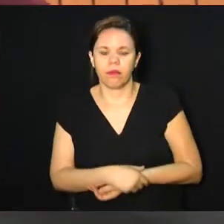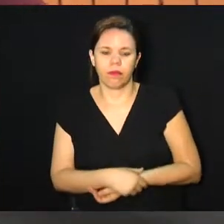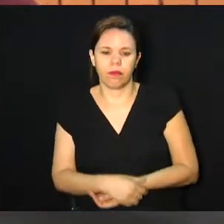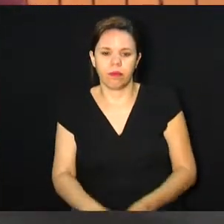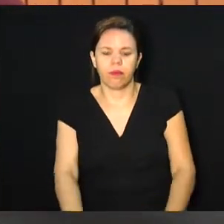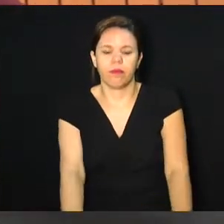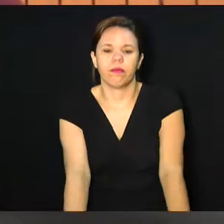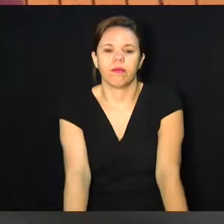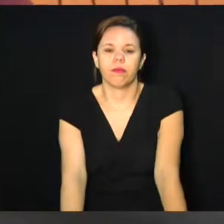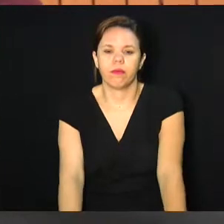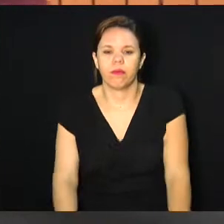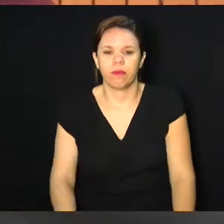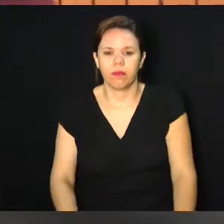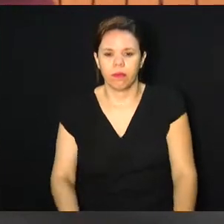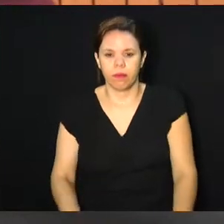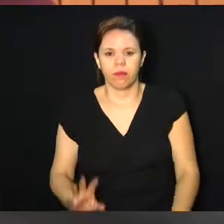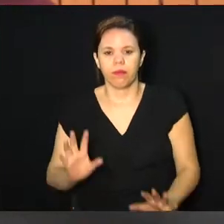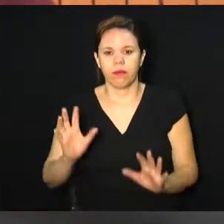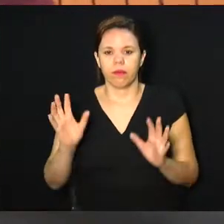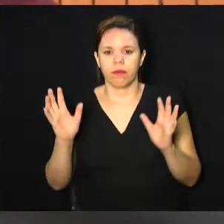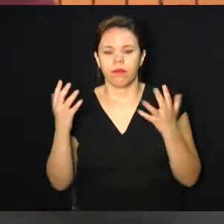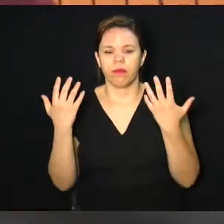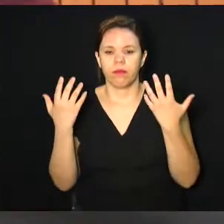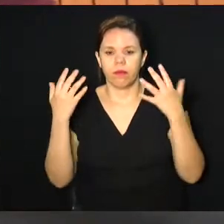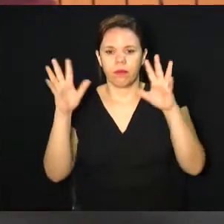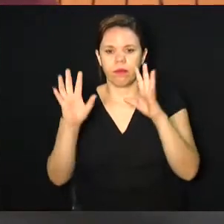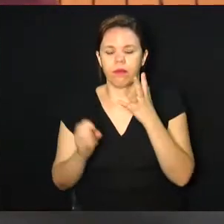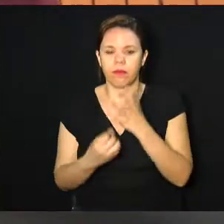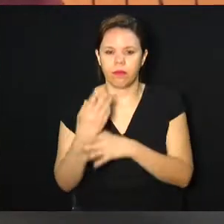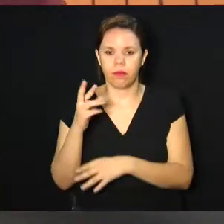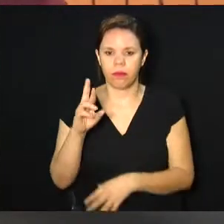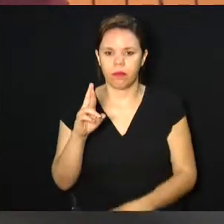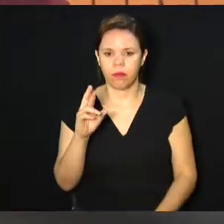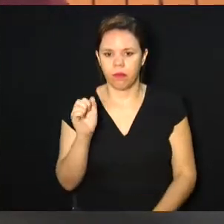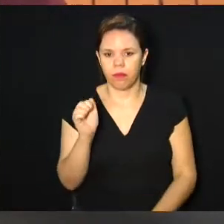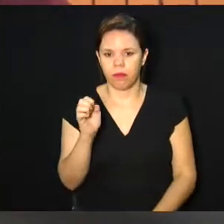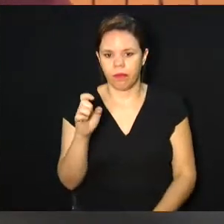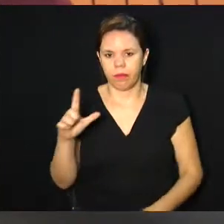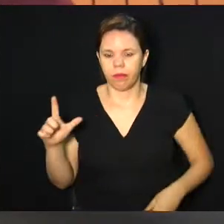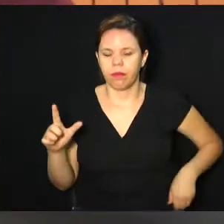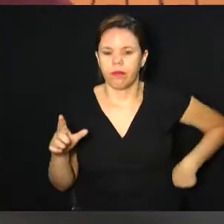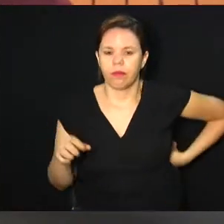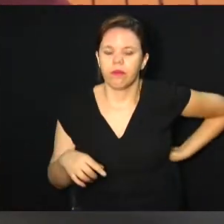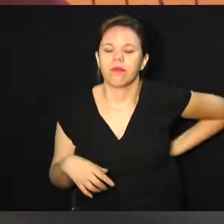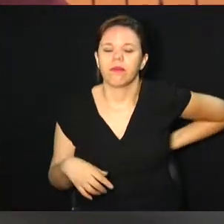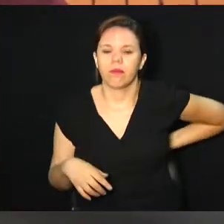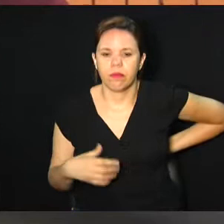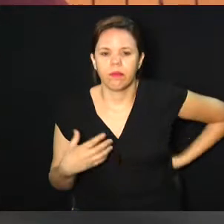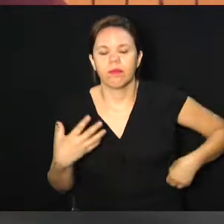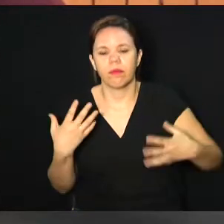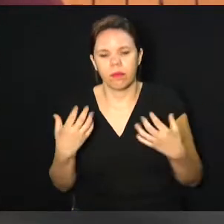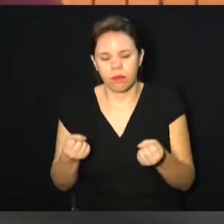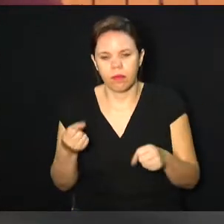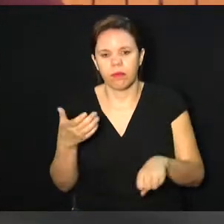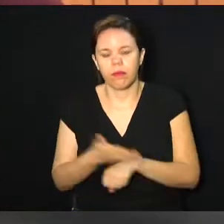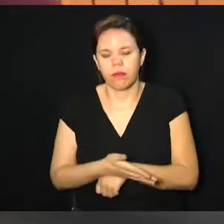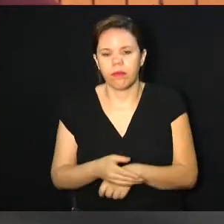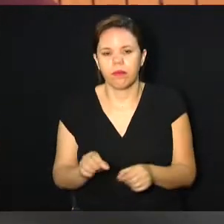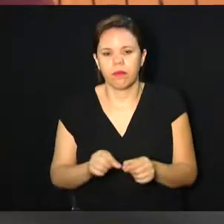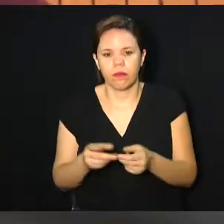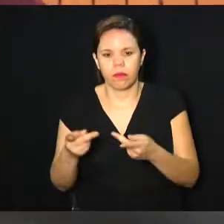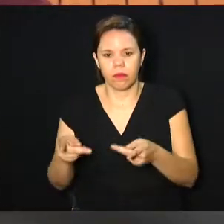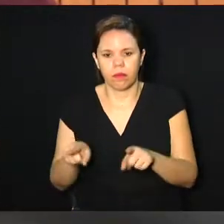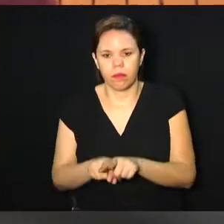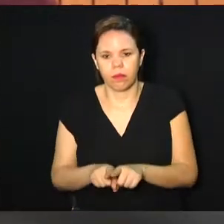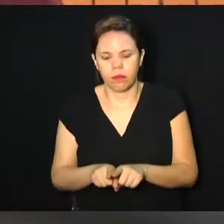Nesse evento, o Rafael Calabra, do IDEC, também participou, aceitou nosso convite e levantou